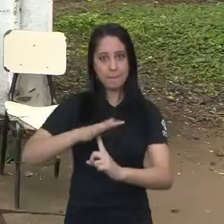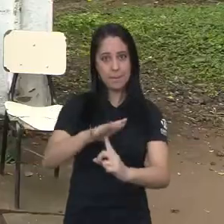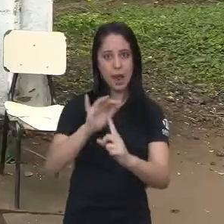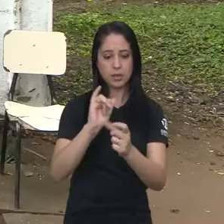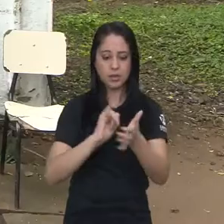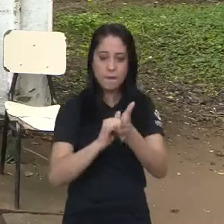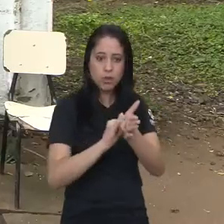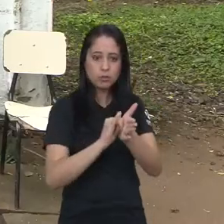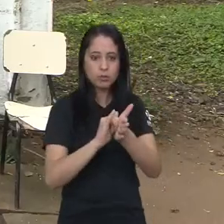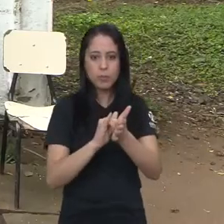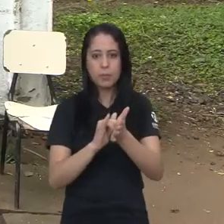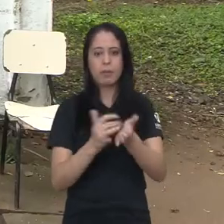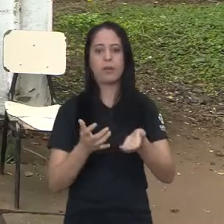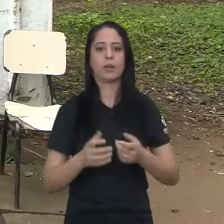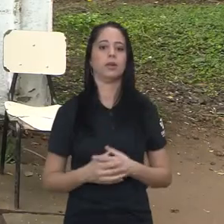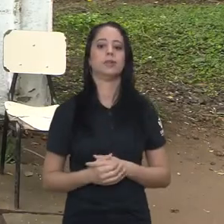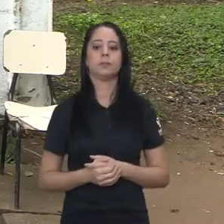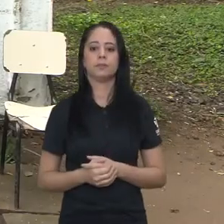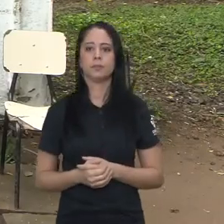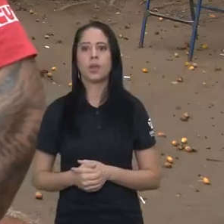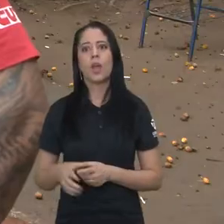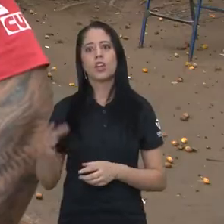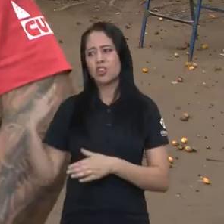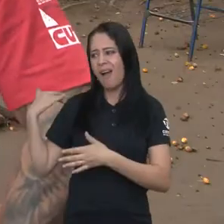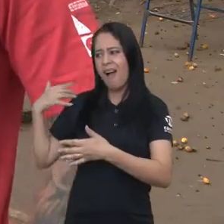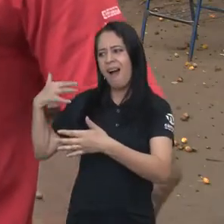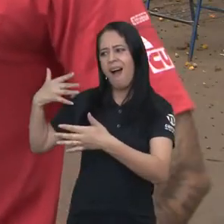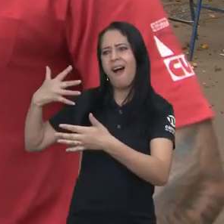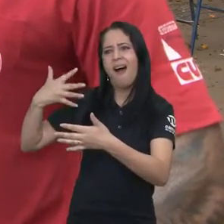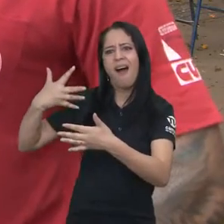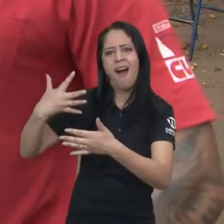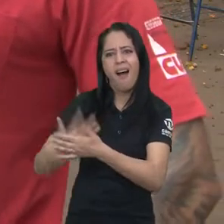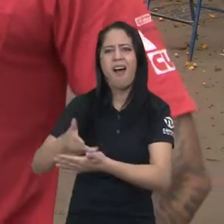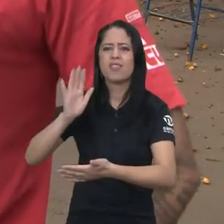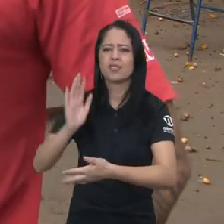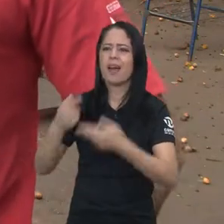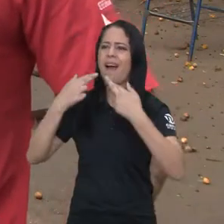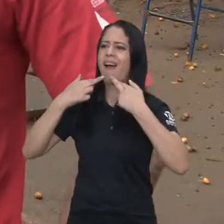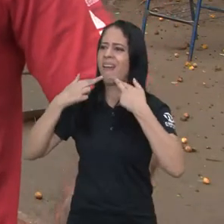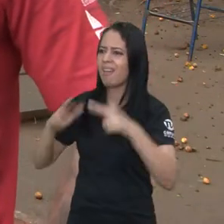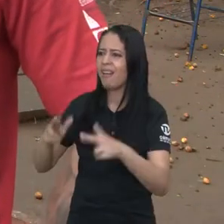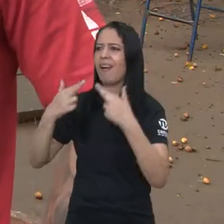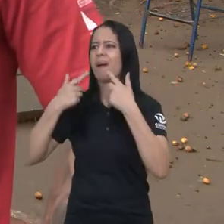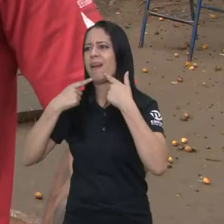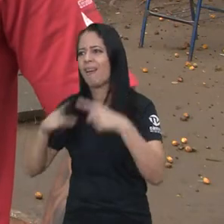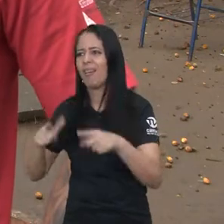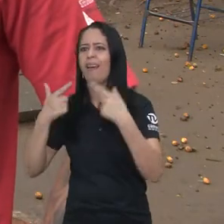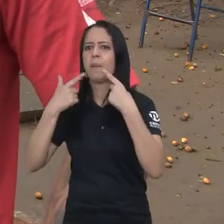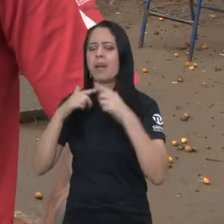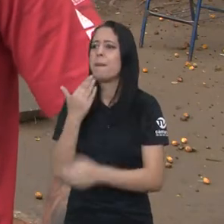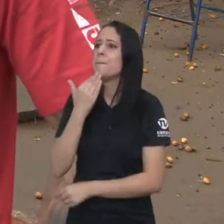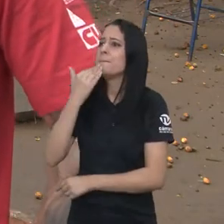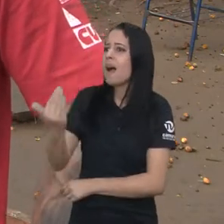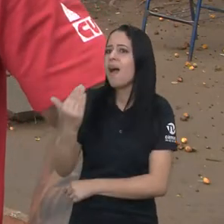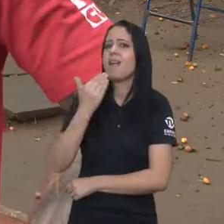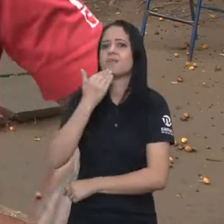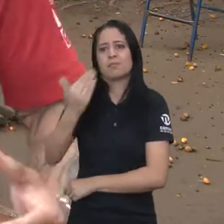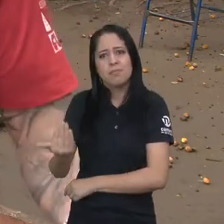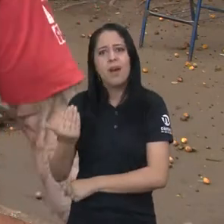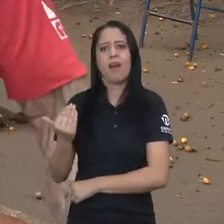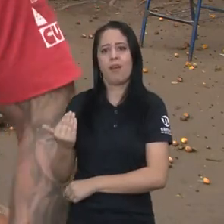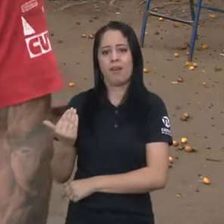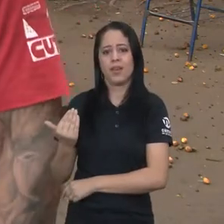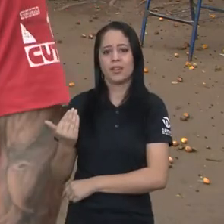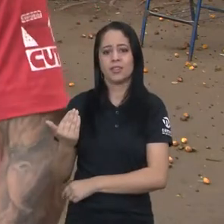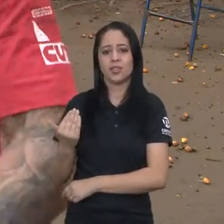ser instalado nas redondezas da Praça Afonso Pena que é uma briga antiga nós temos aqui né Há muitos anos